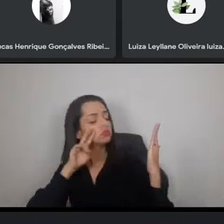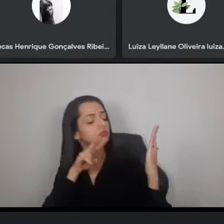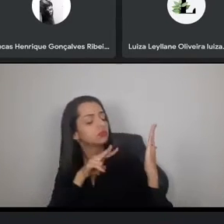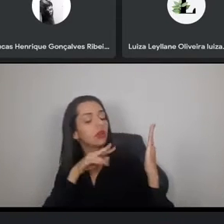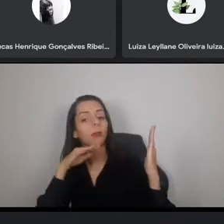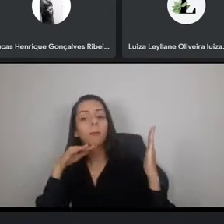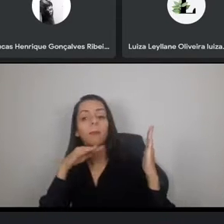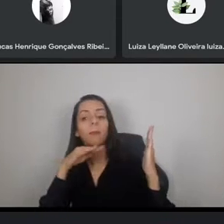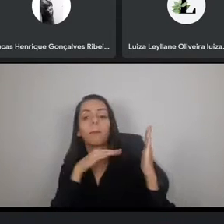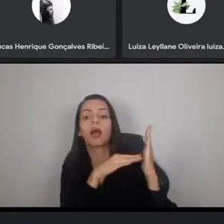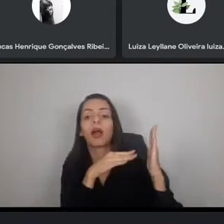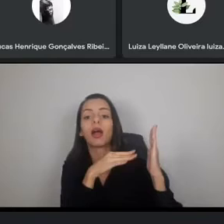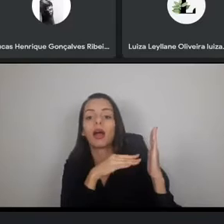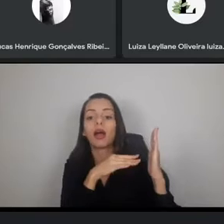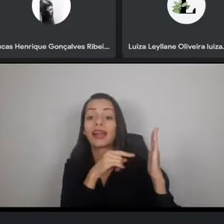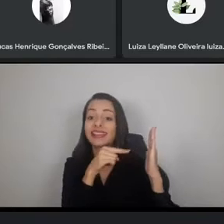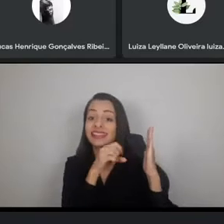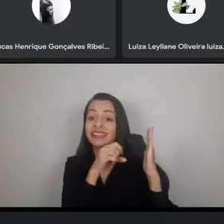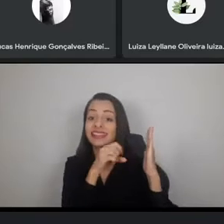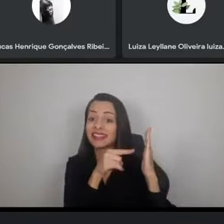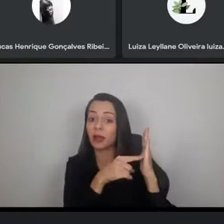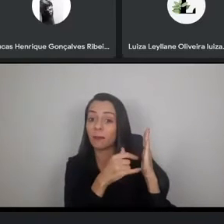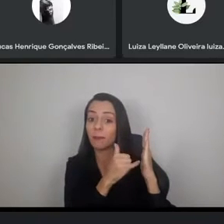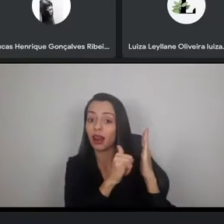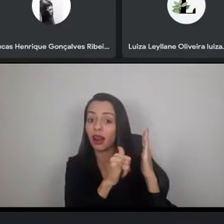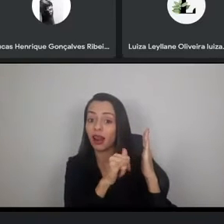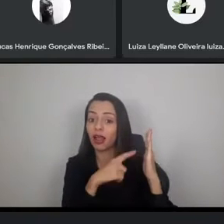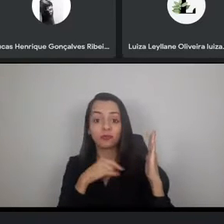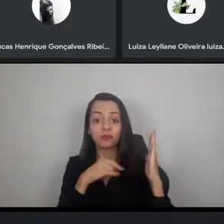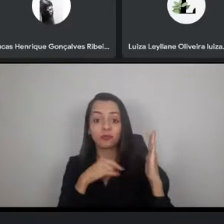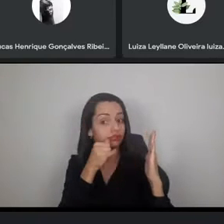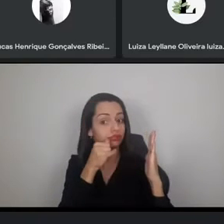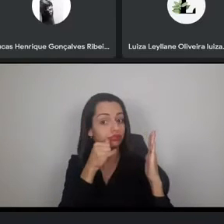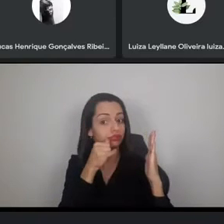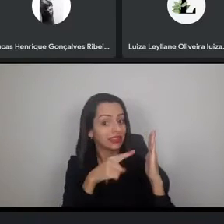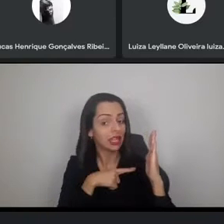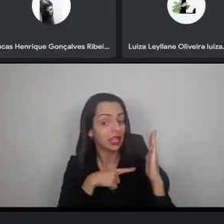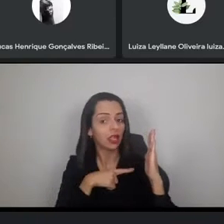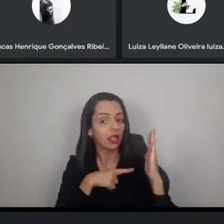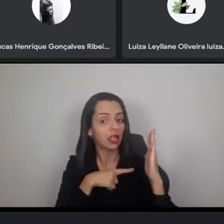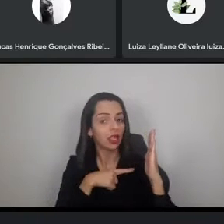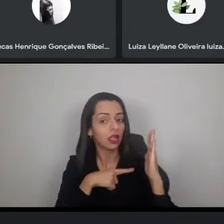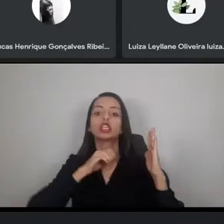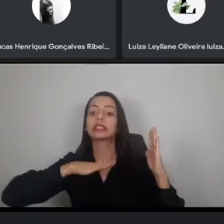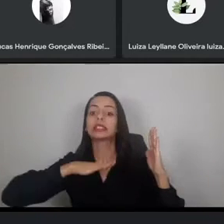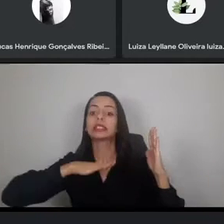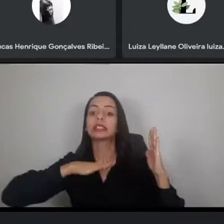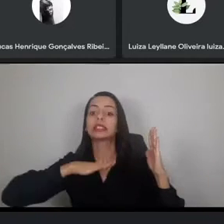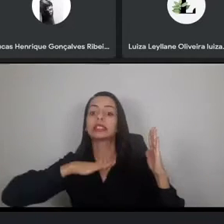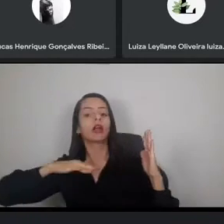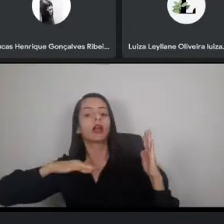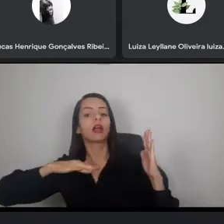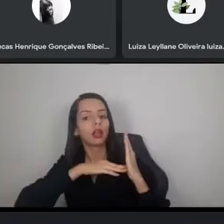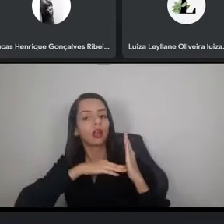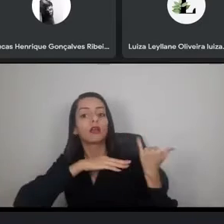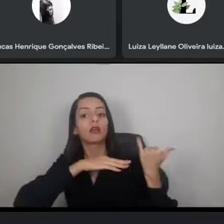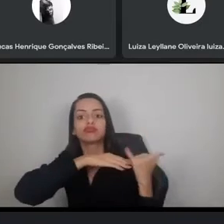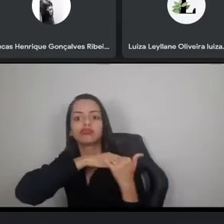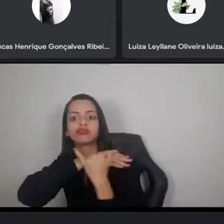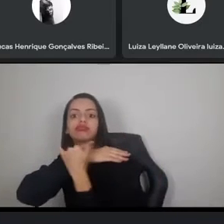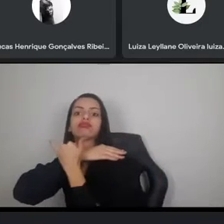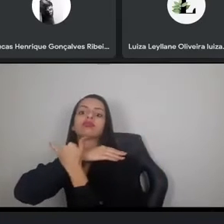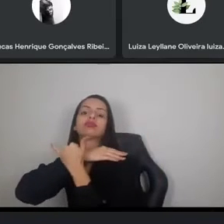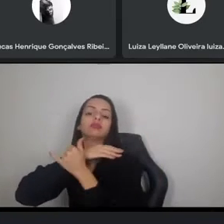pode dar uma descarga elétrica na criança e ocasionar lesões sérias.